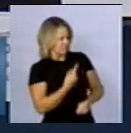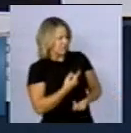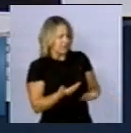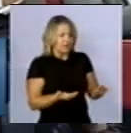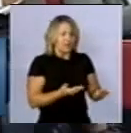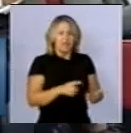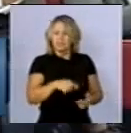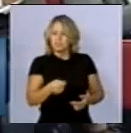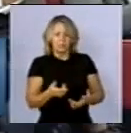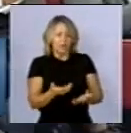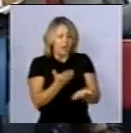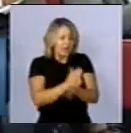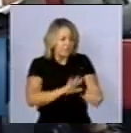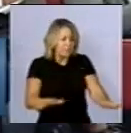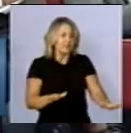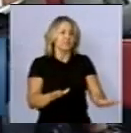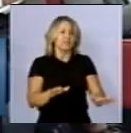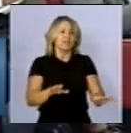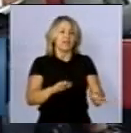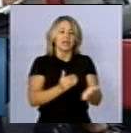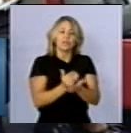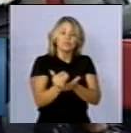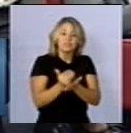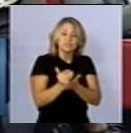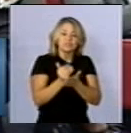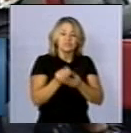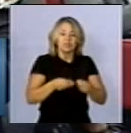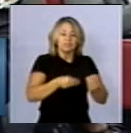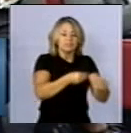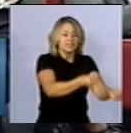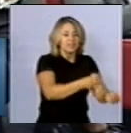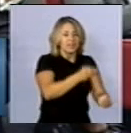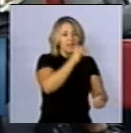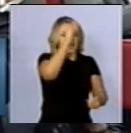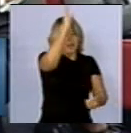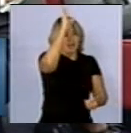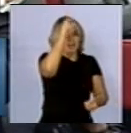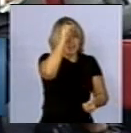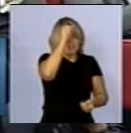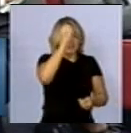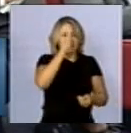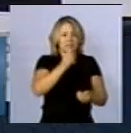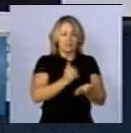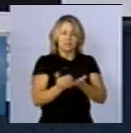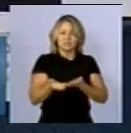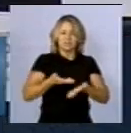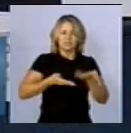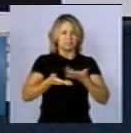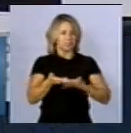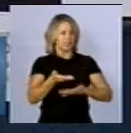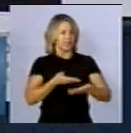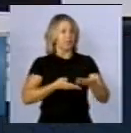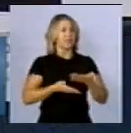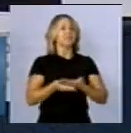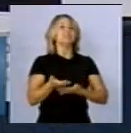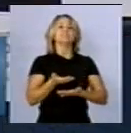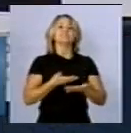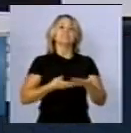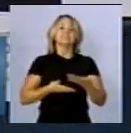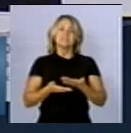não tinha peixe a Funai trouxe frango e aí a relação também é